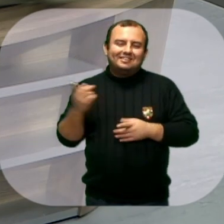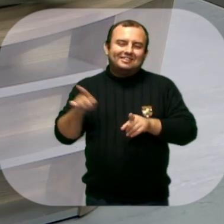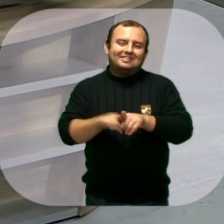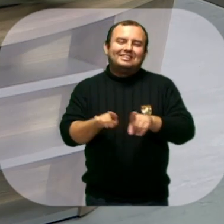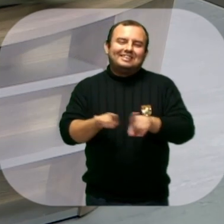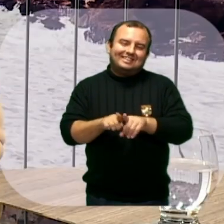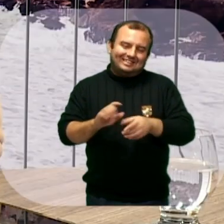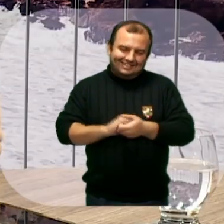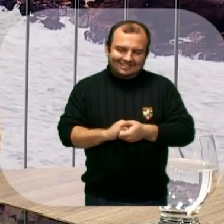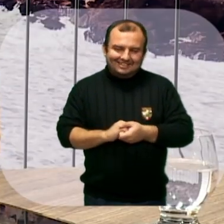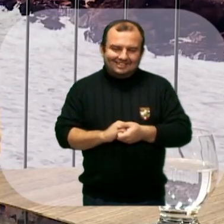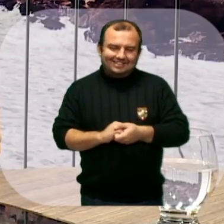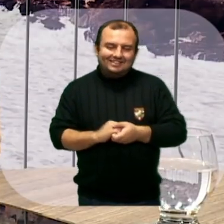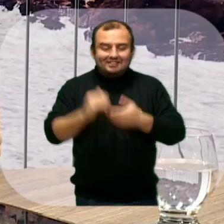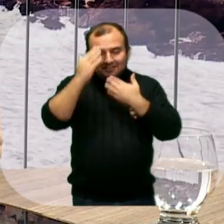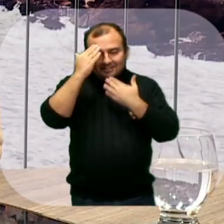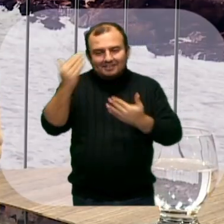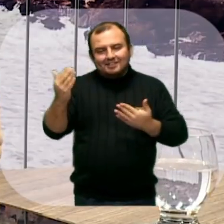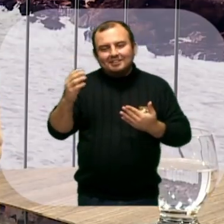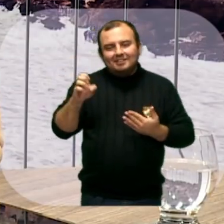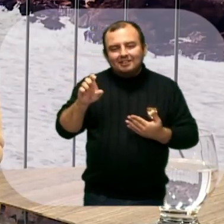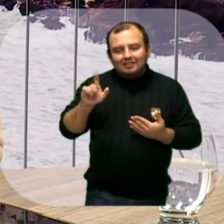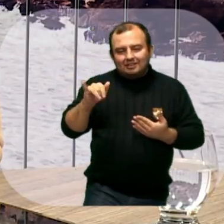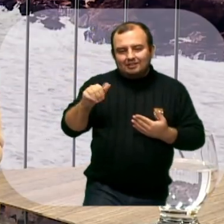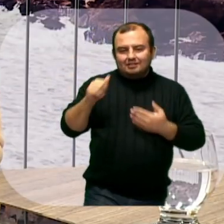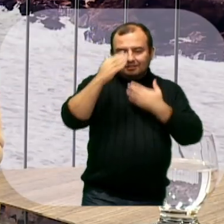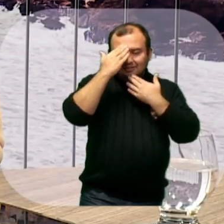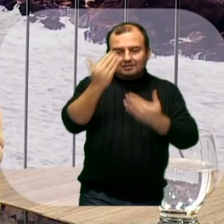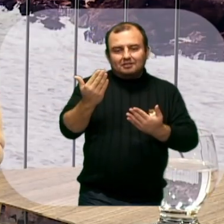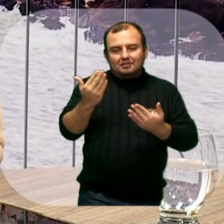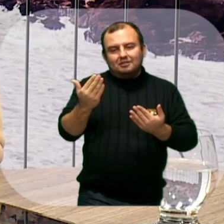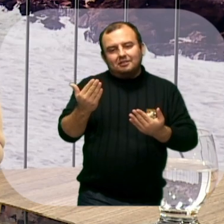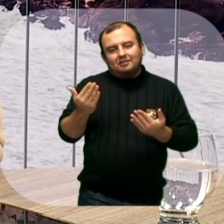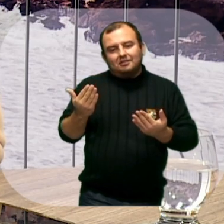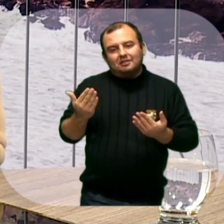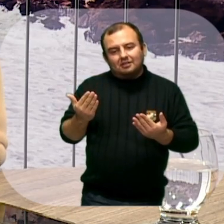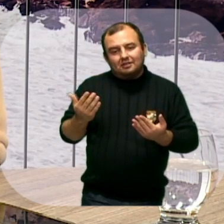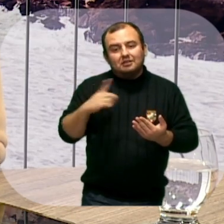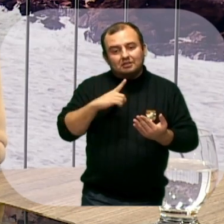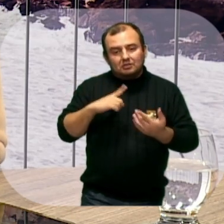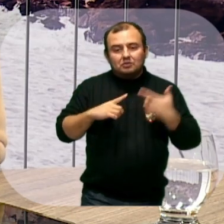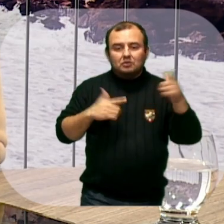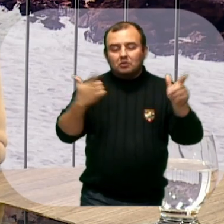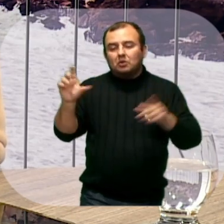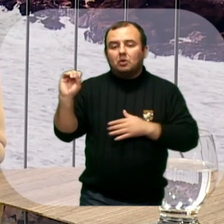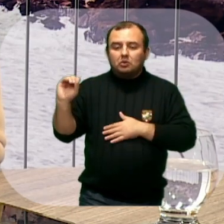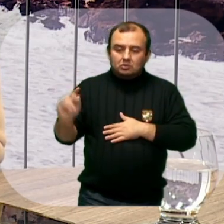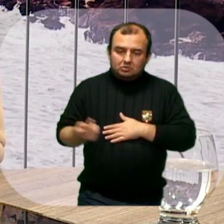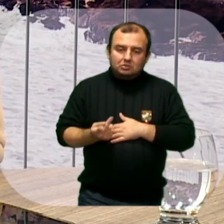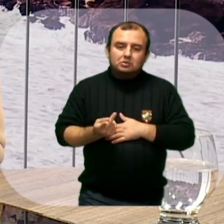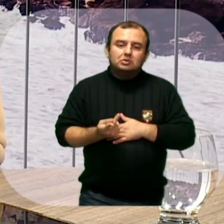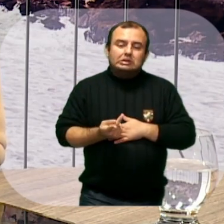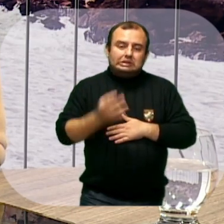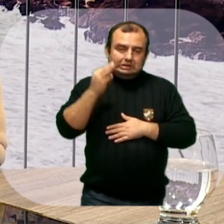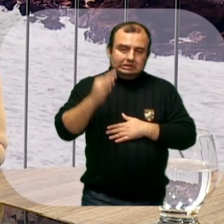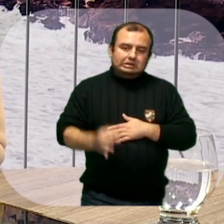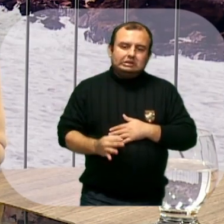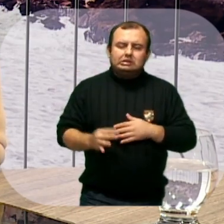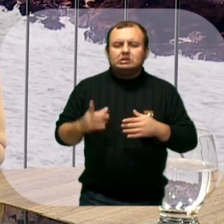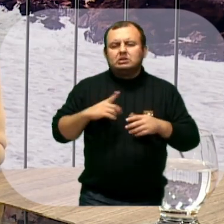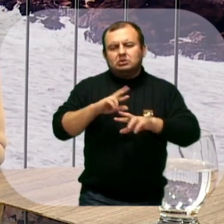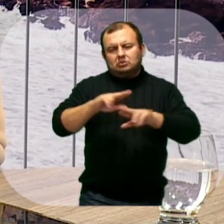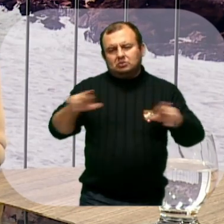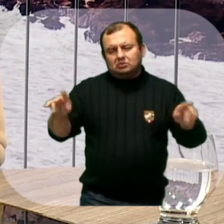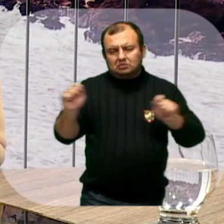também. Obrigada, Eliana. Obrigada, eu que agradeço e se tivermos outras oportunidades, com certeza tem muita